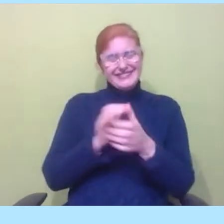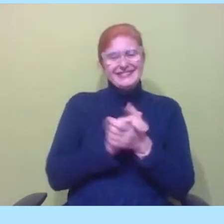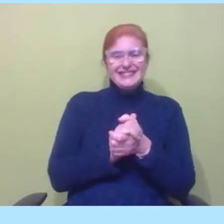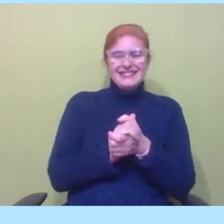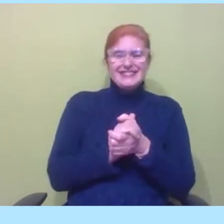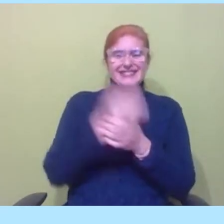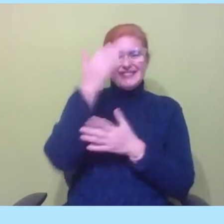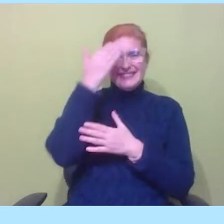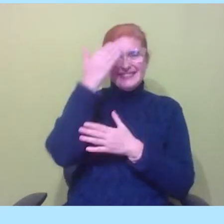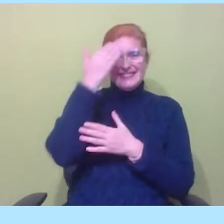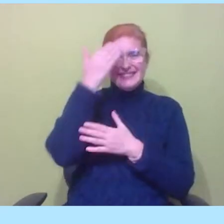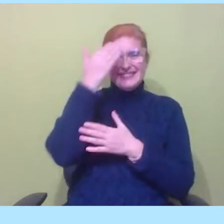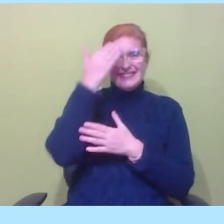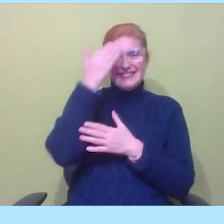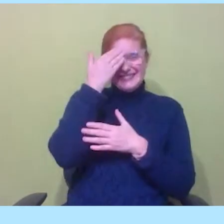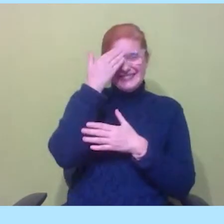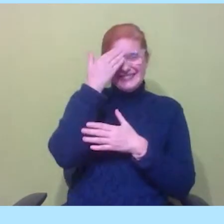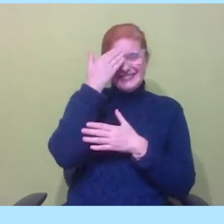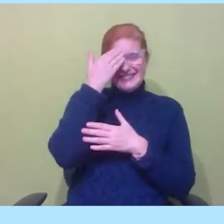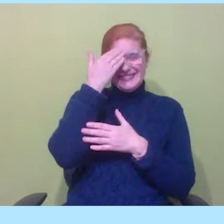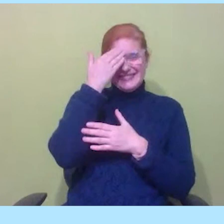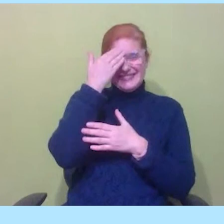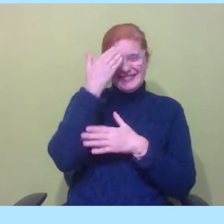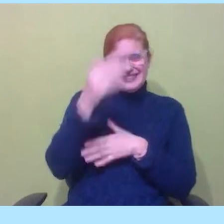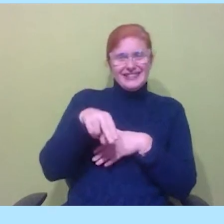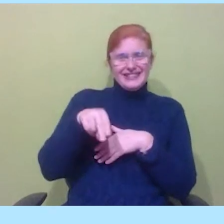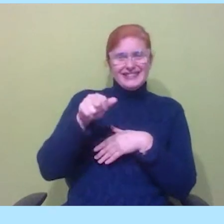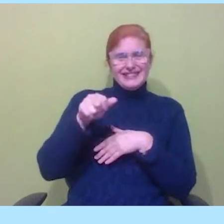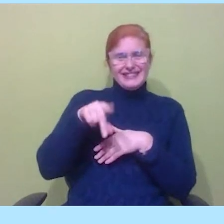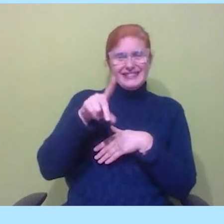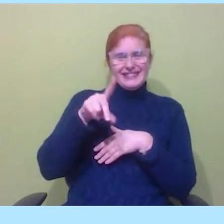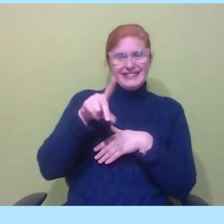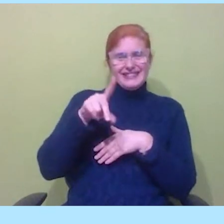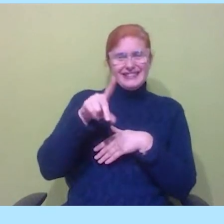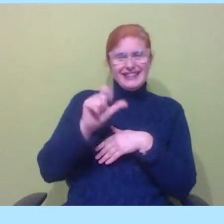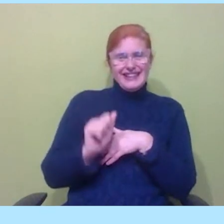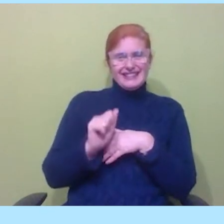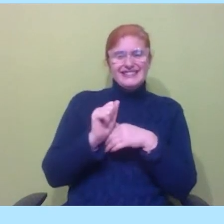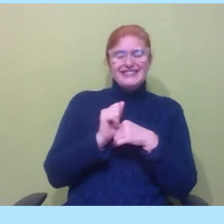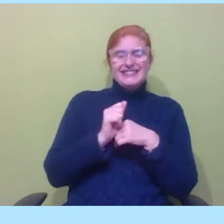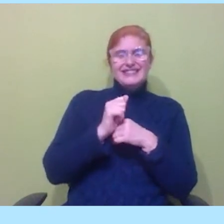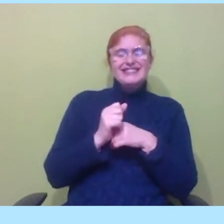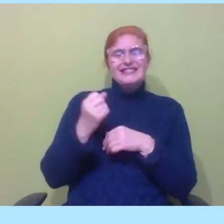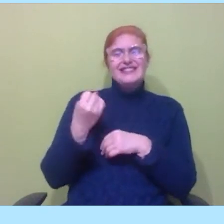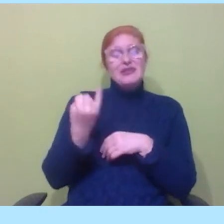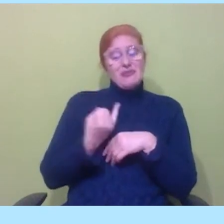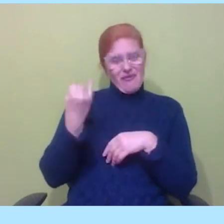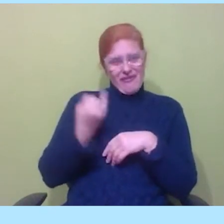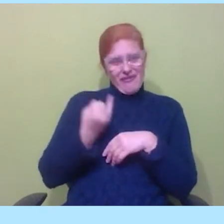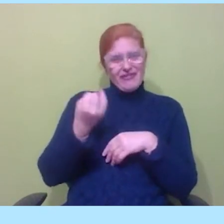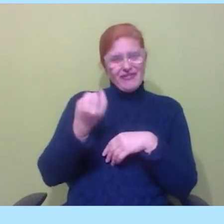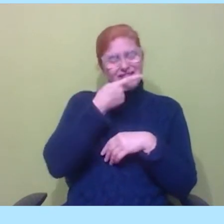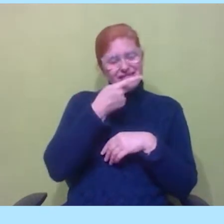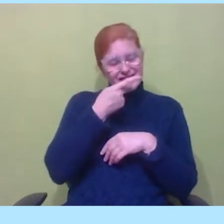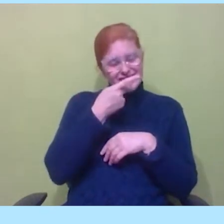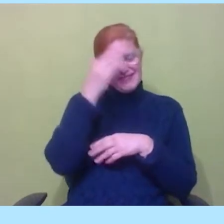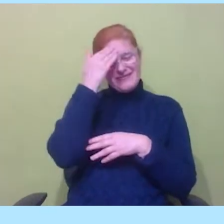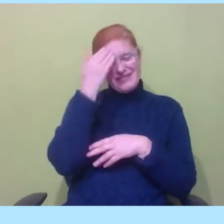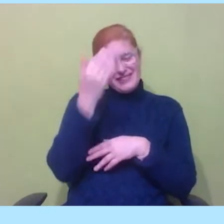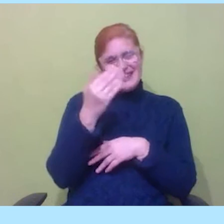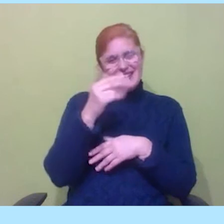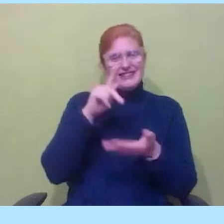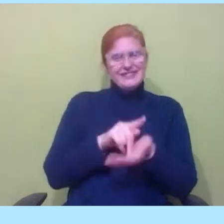Obrigada, Nanda. Super importante o que você falou. Muito, muito obrigada mesmo. Gente, a gente encerra esse